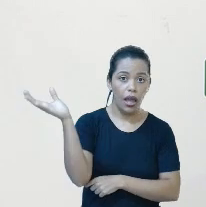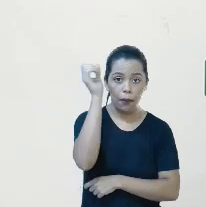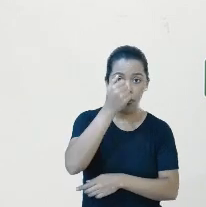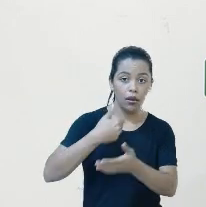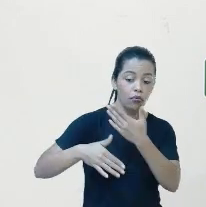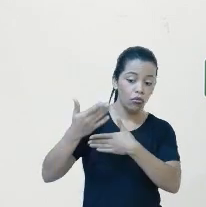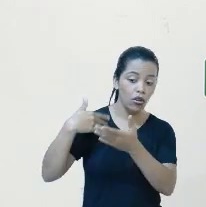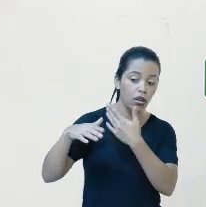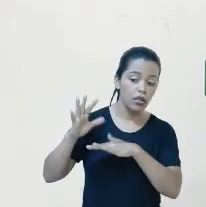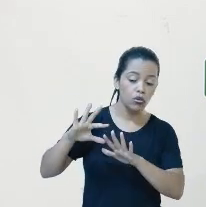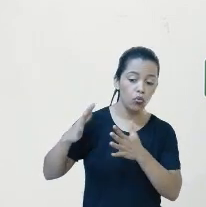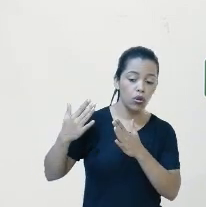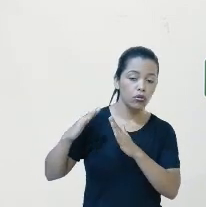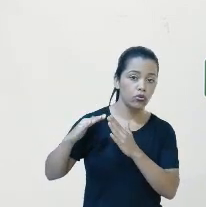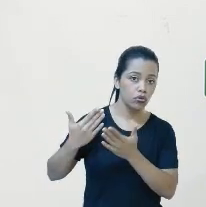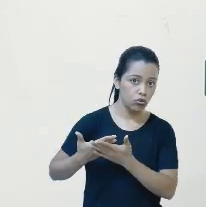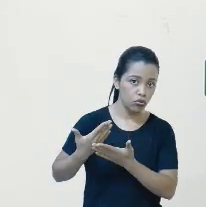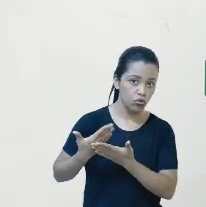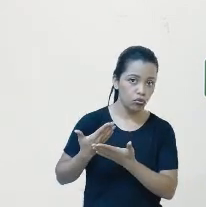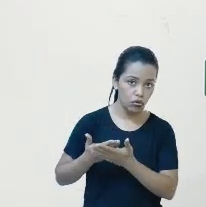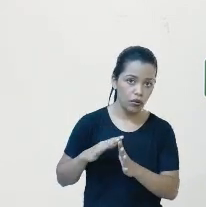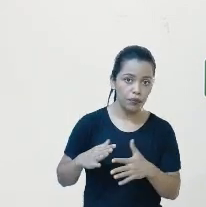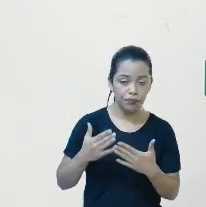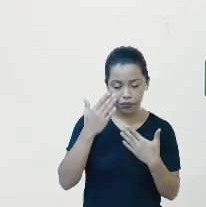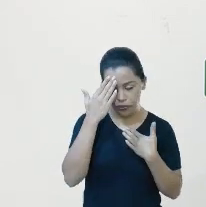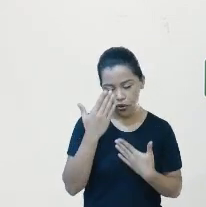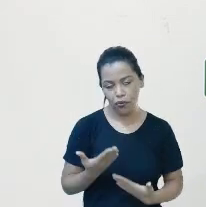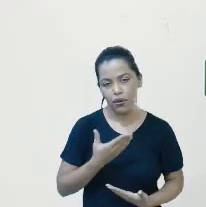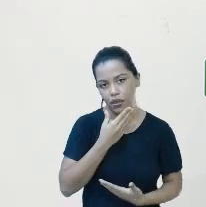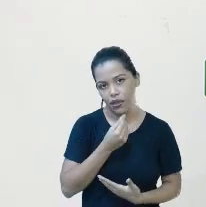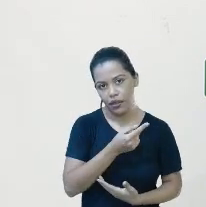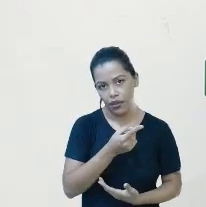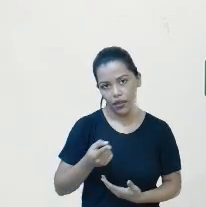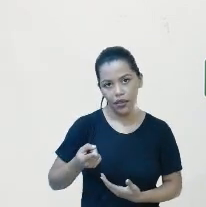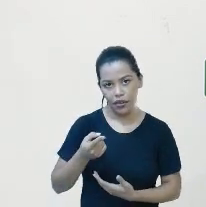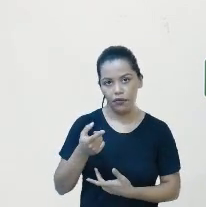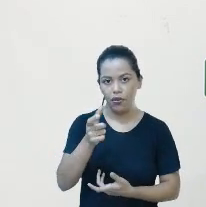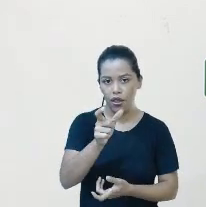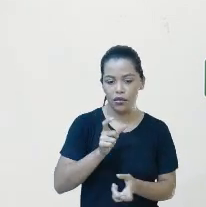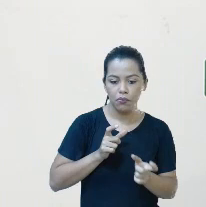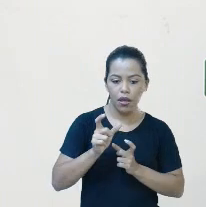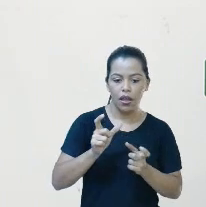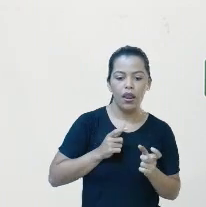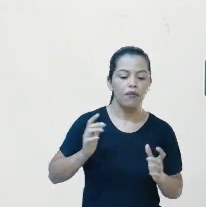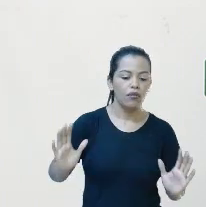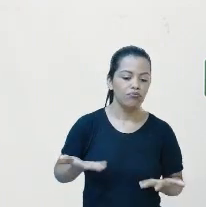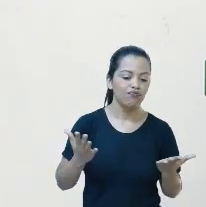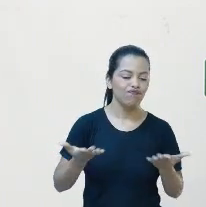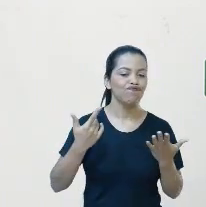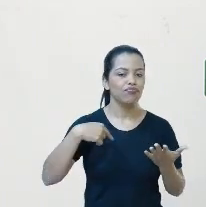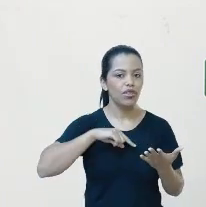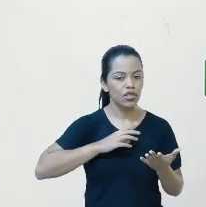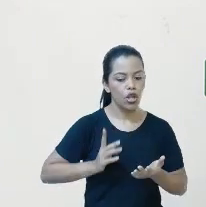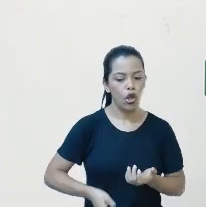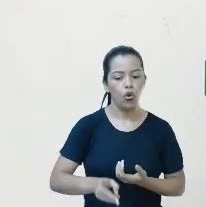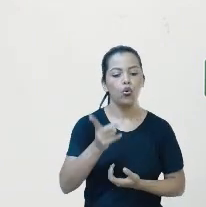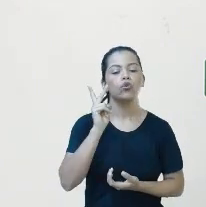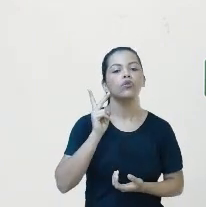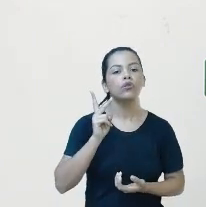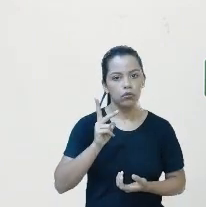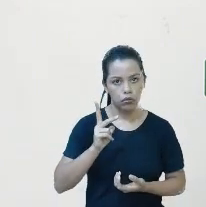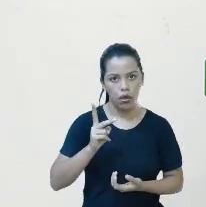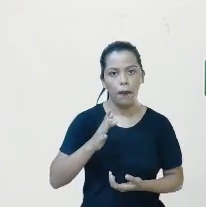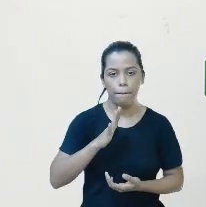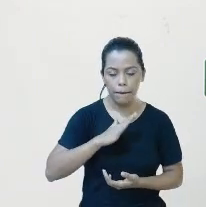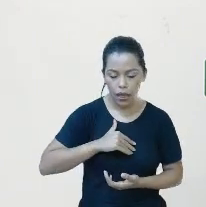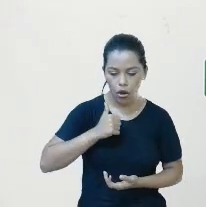Muito obrigada, seu Divaldo. As palavras que o Senhor mandou nos motivam a continuar dando o nosso melhor.